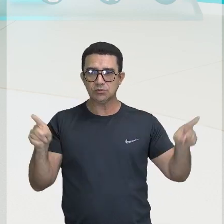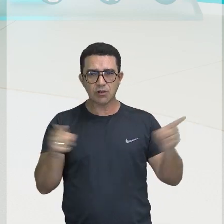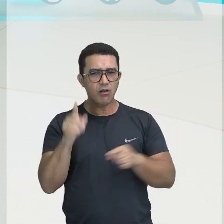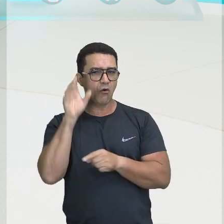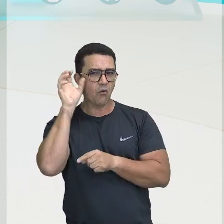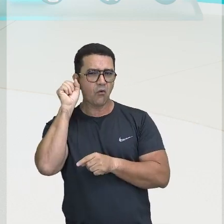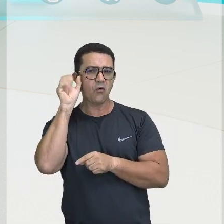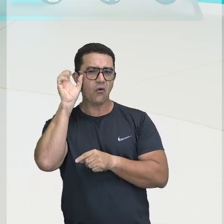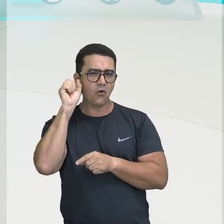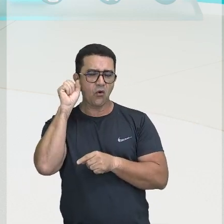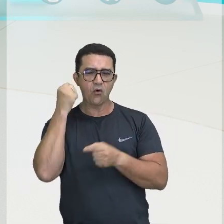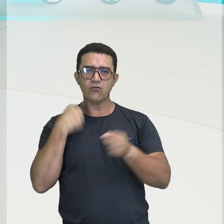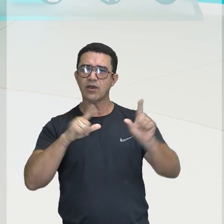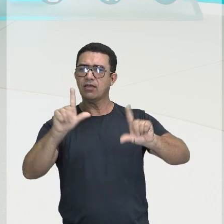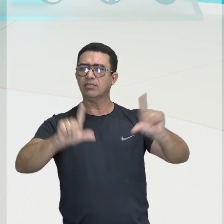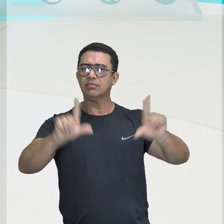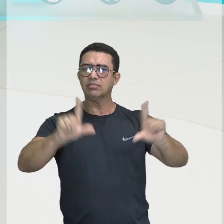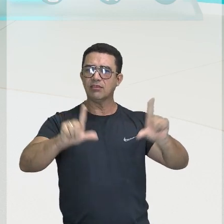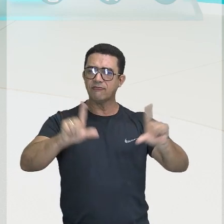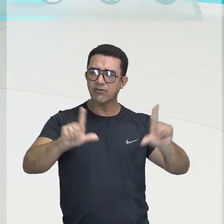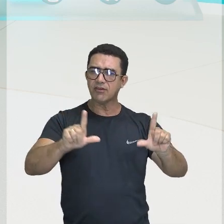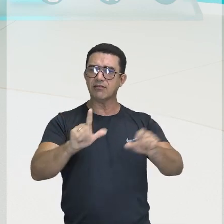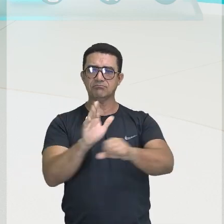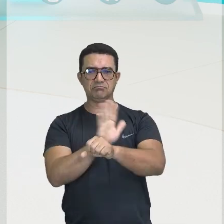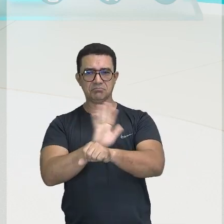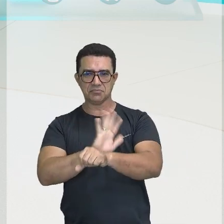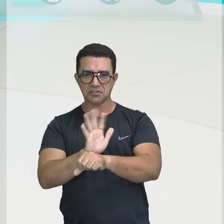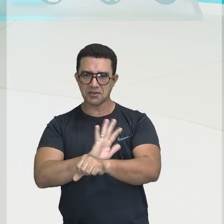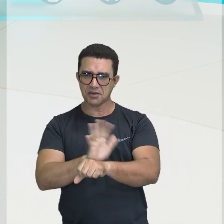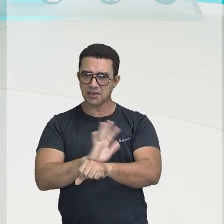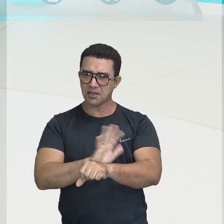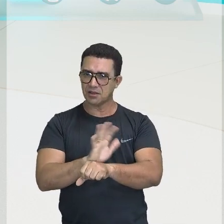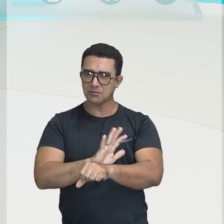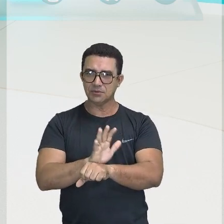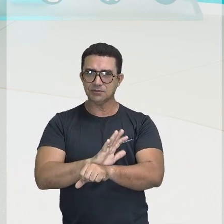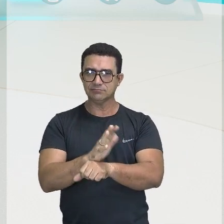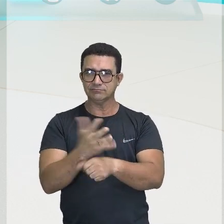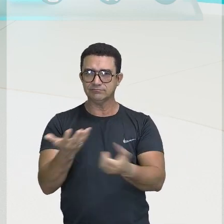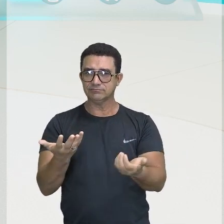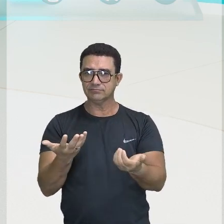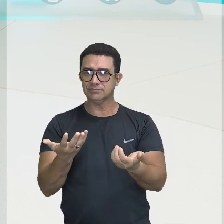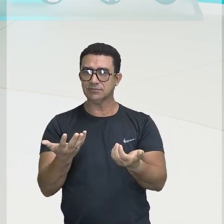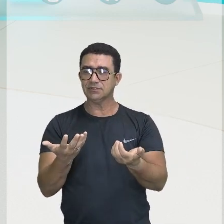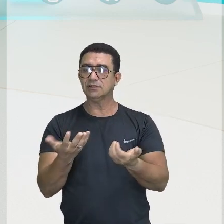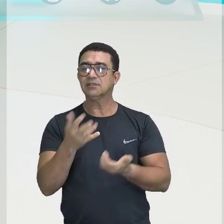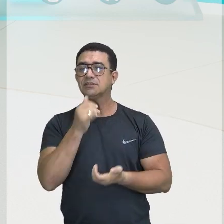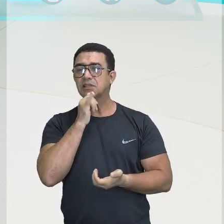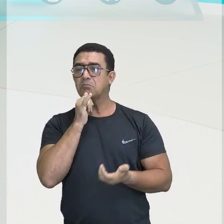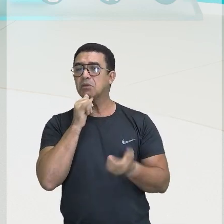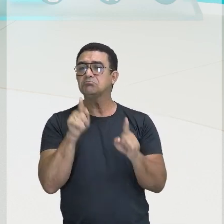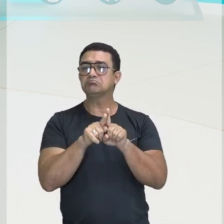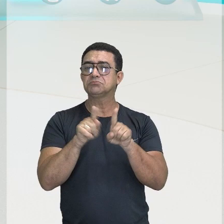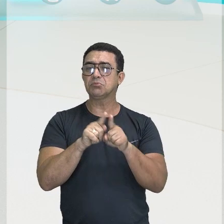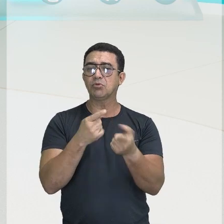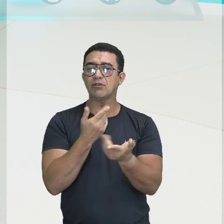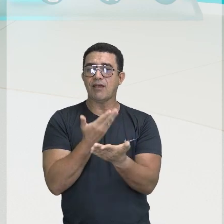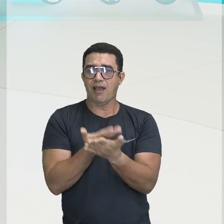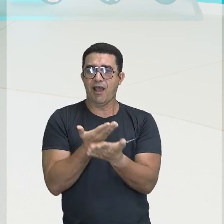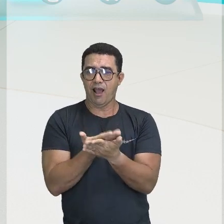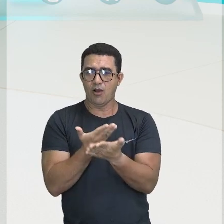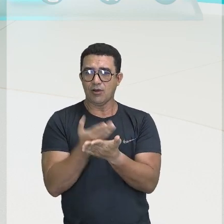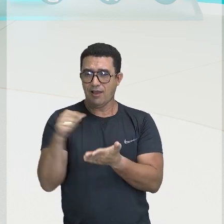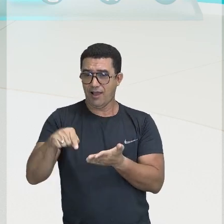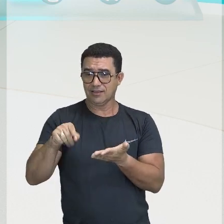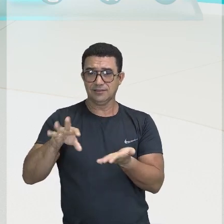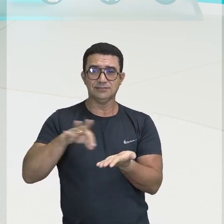ouvem, a televisão, o cinema e também aqui nas nossas aulas, no